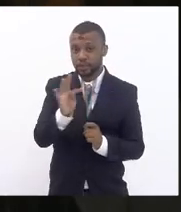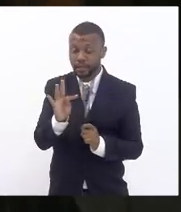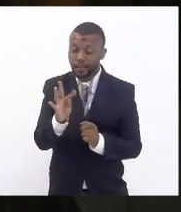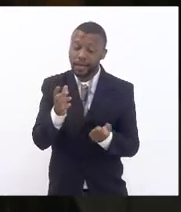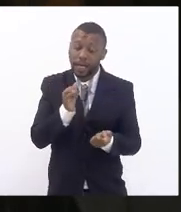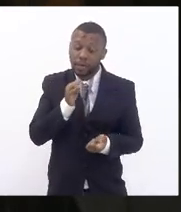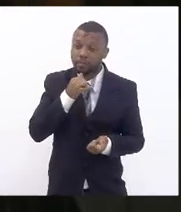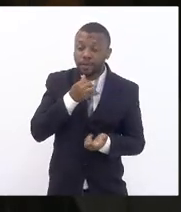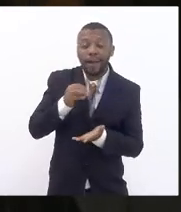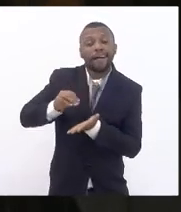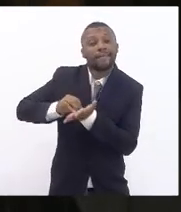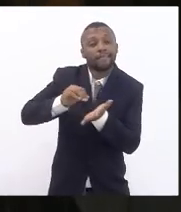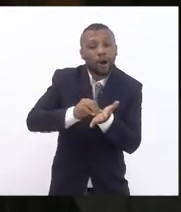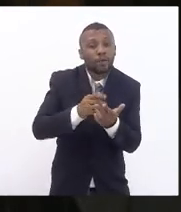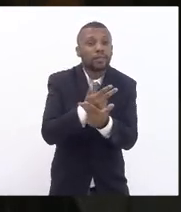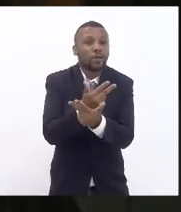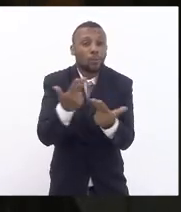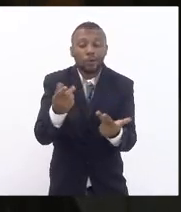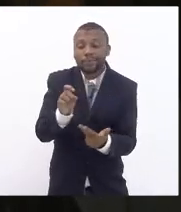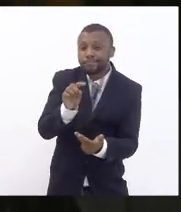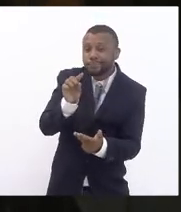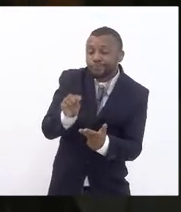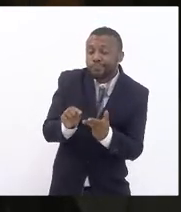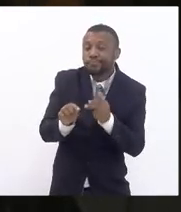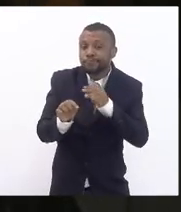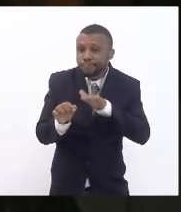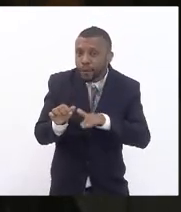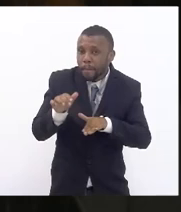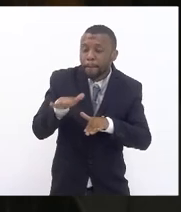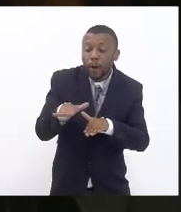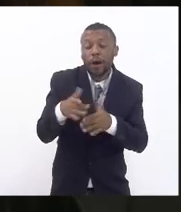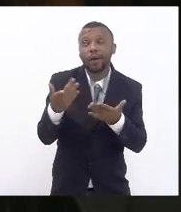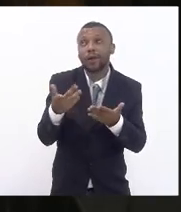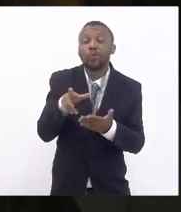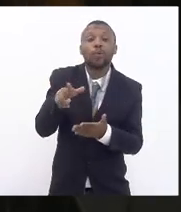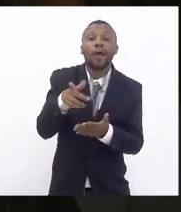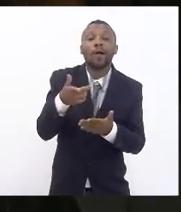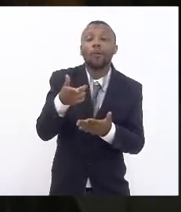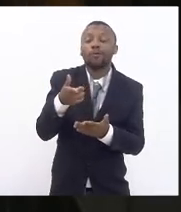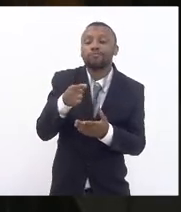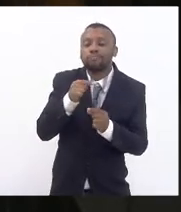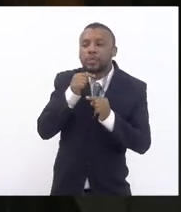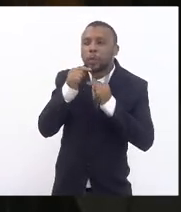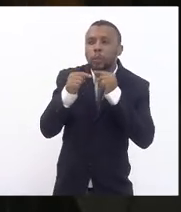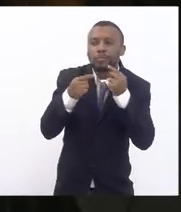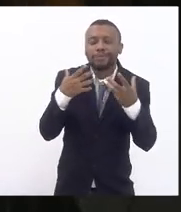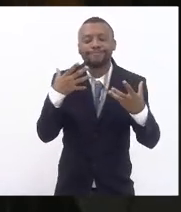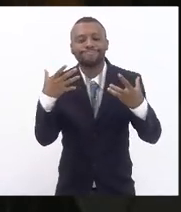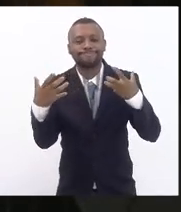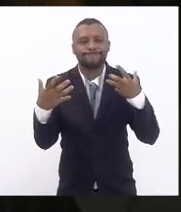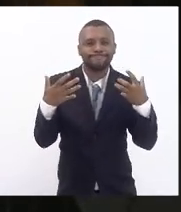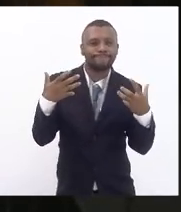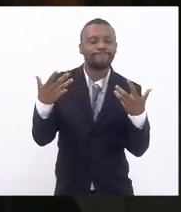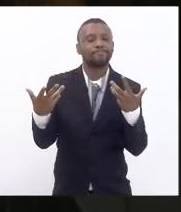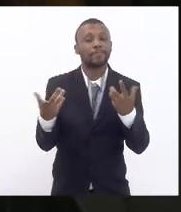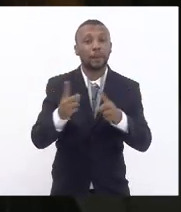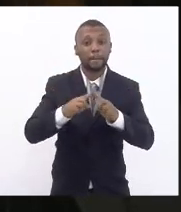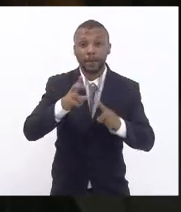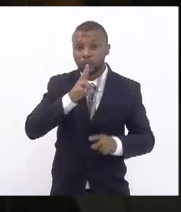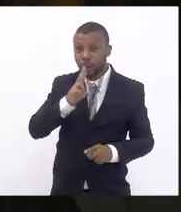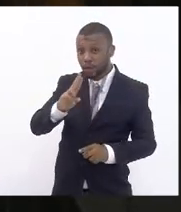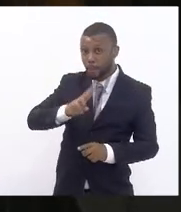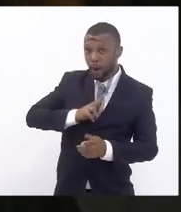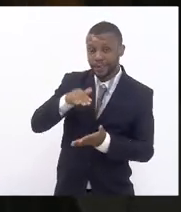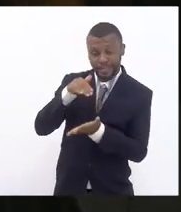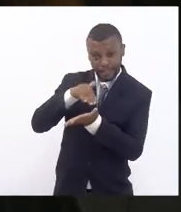esperava, ainda não é um impasse, deputado Flávio Serafini, ainda não é propriamente um impasse, mas hoje não tivemos a resposta da SEDUC que